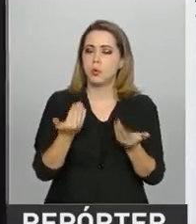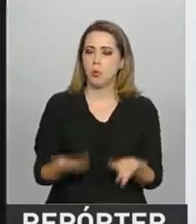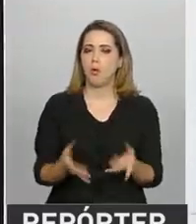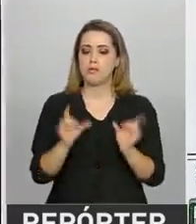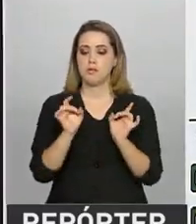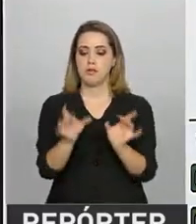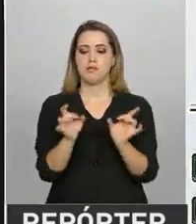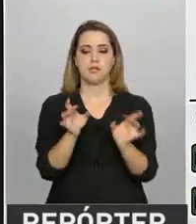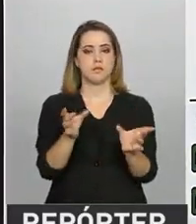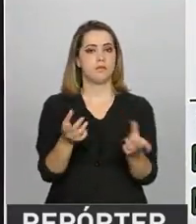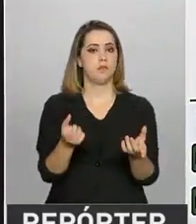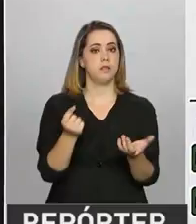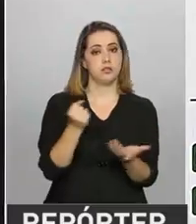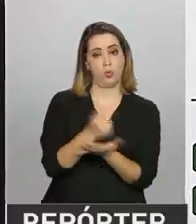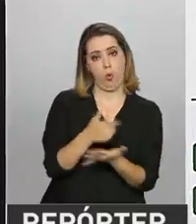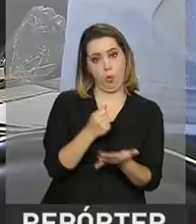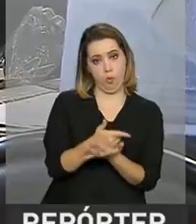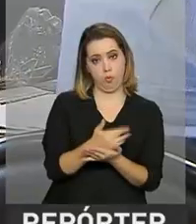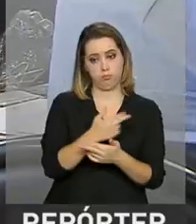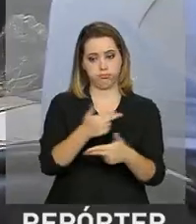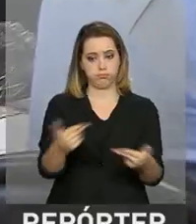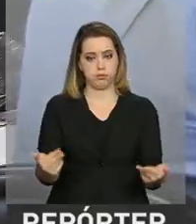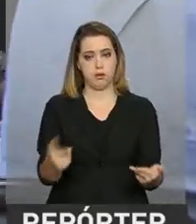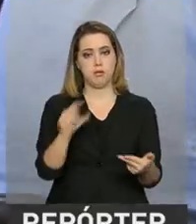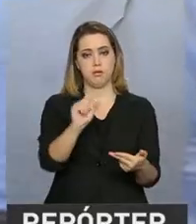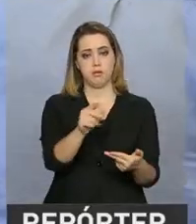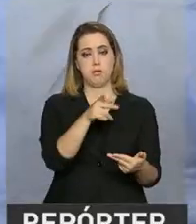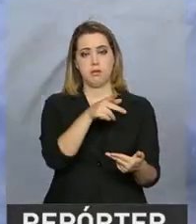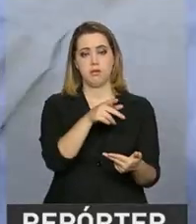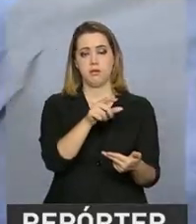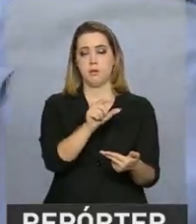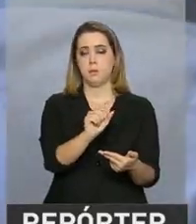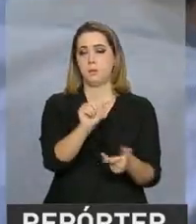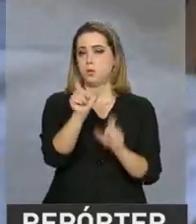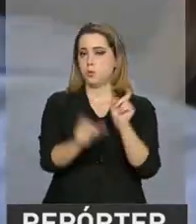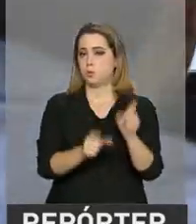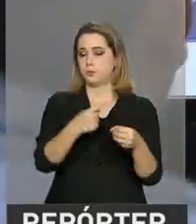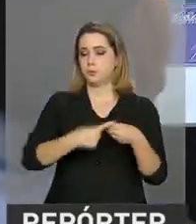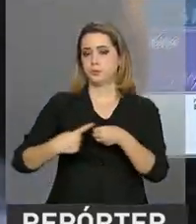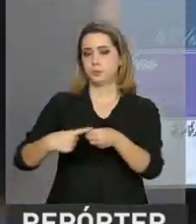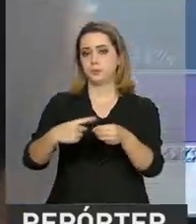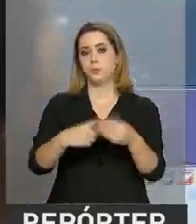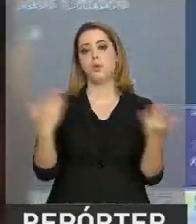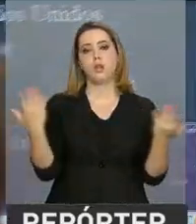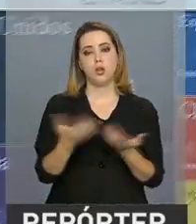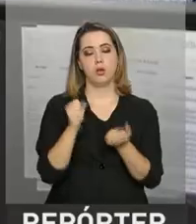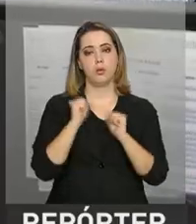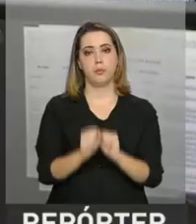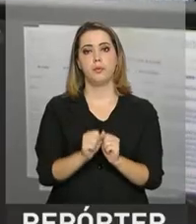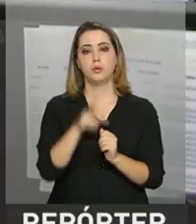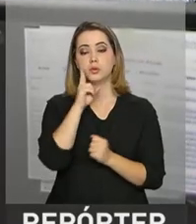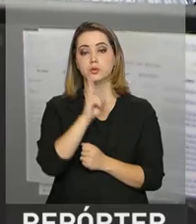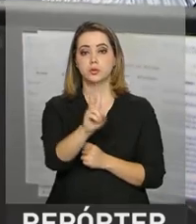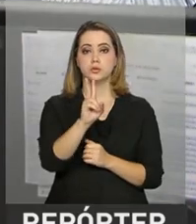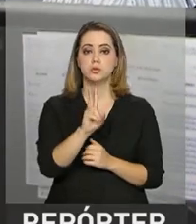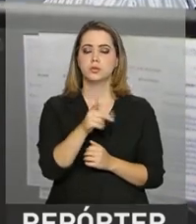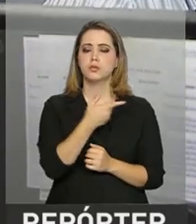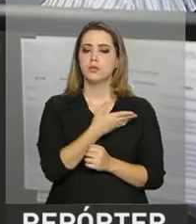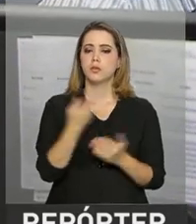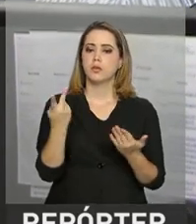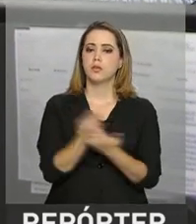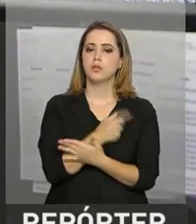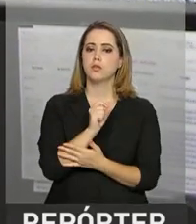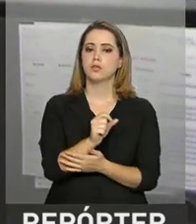exterior de vários municípios do país o novo módulo de consulta disponibilizado foi desenvolvido por